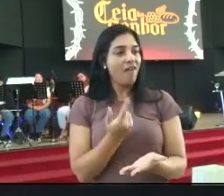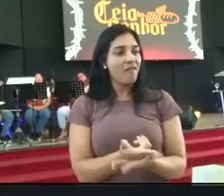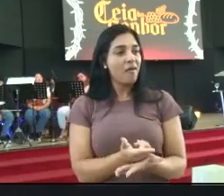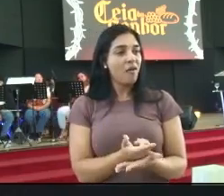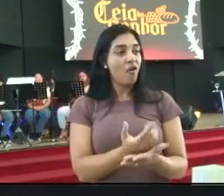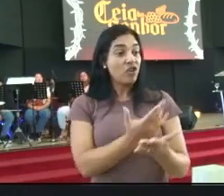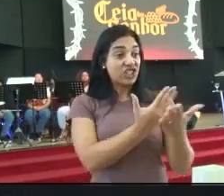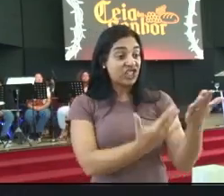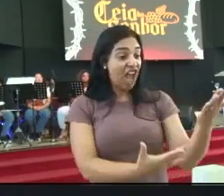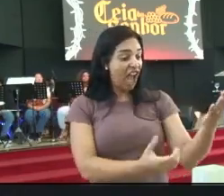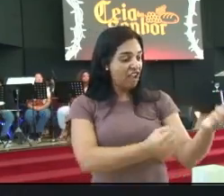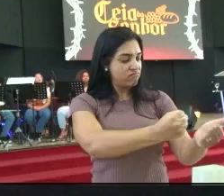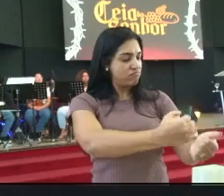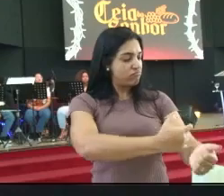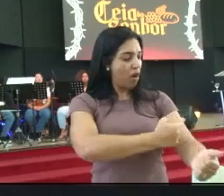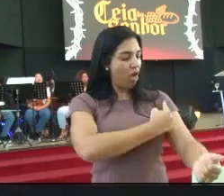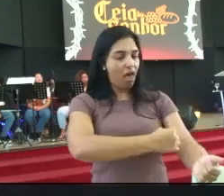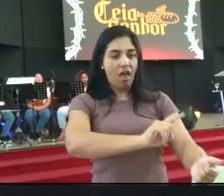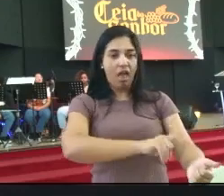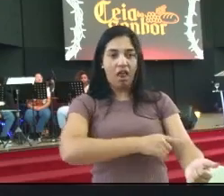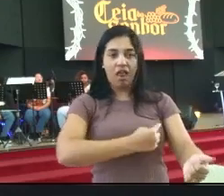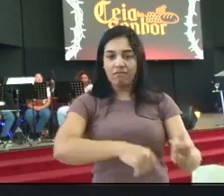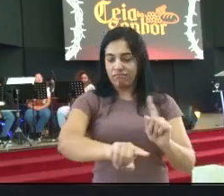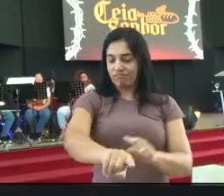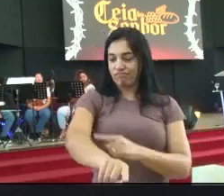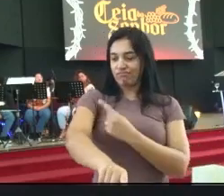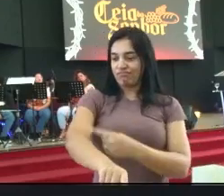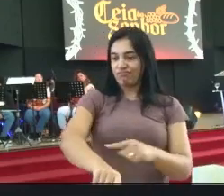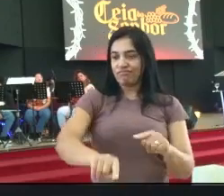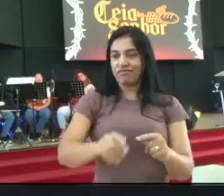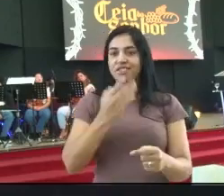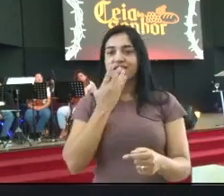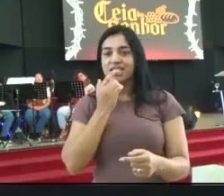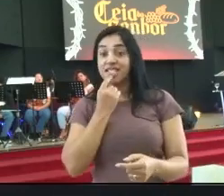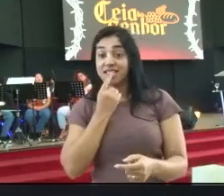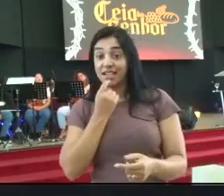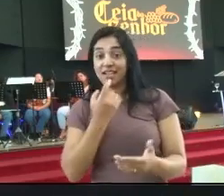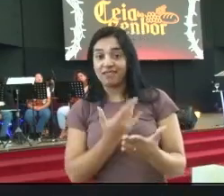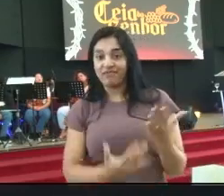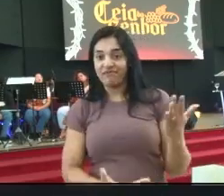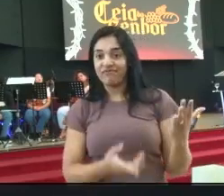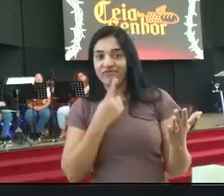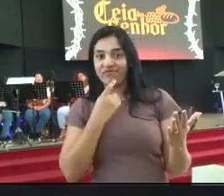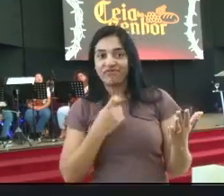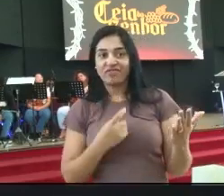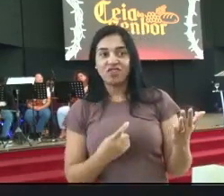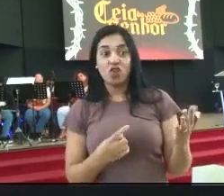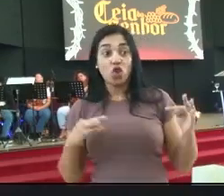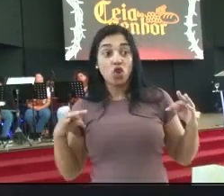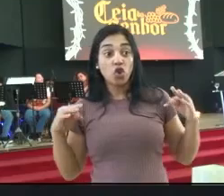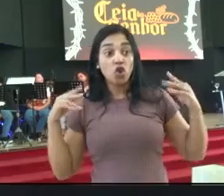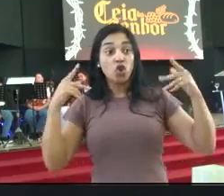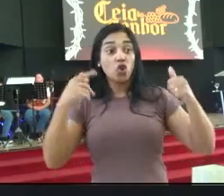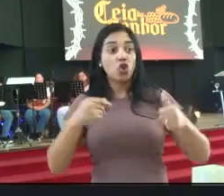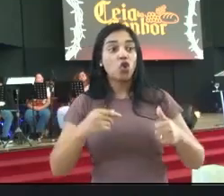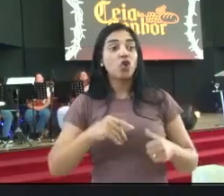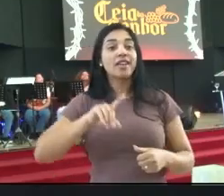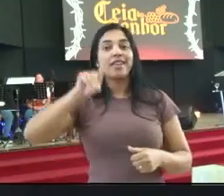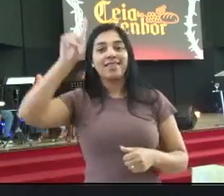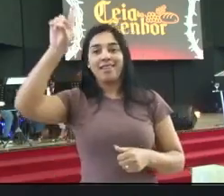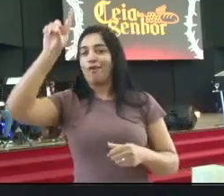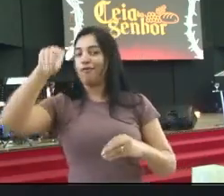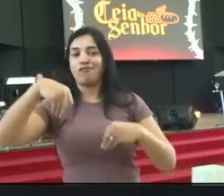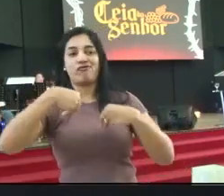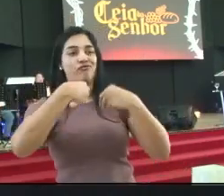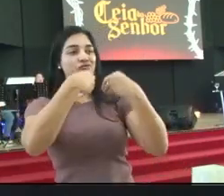o sangue que está jorrando no teu corpo agora? tudo isso quem te deu